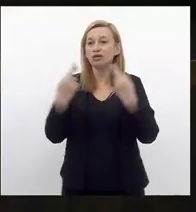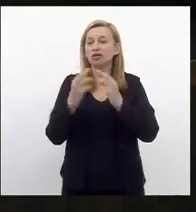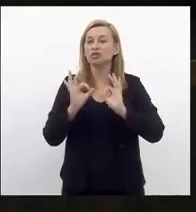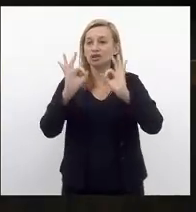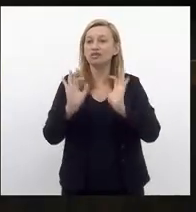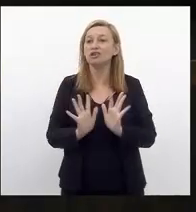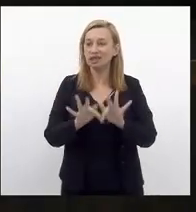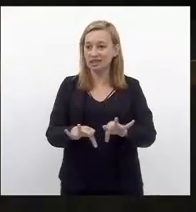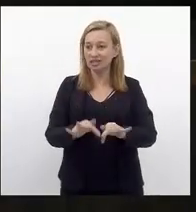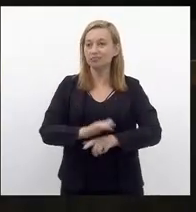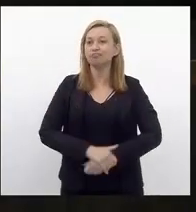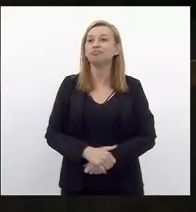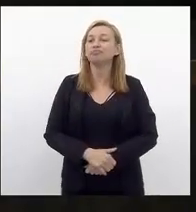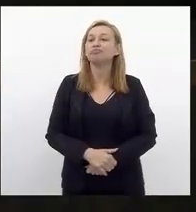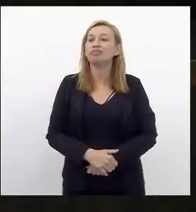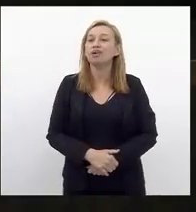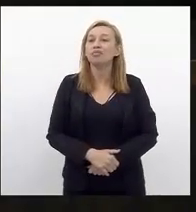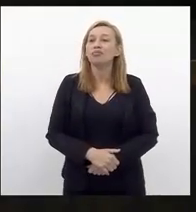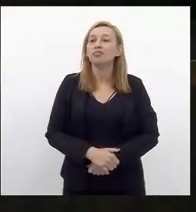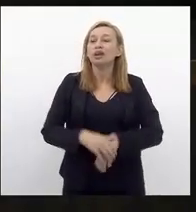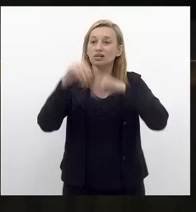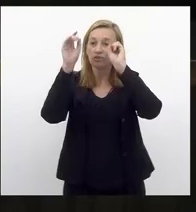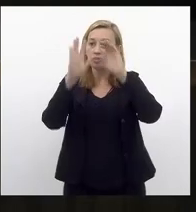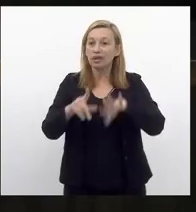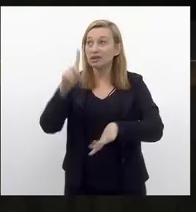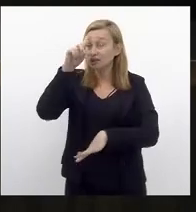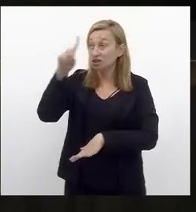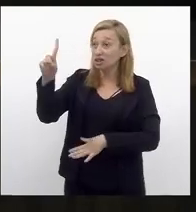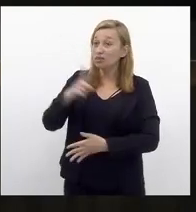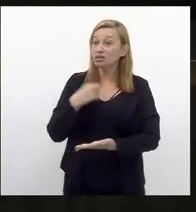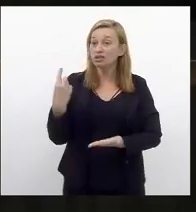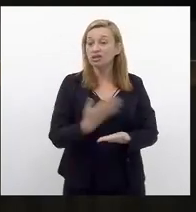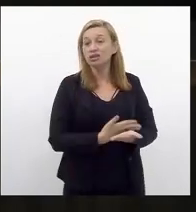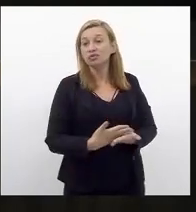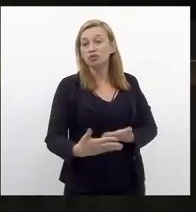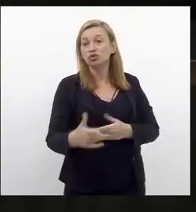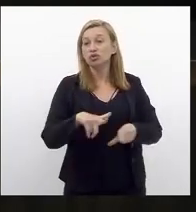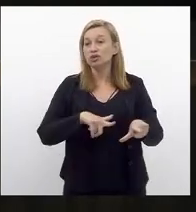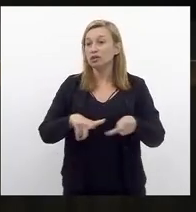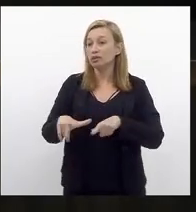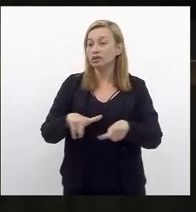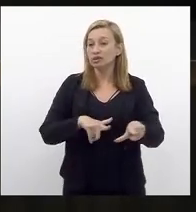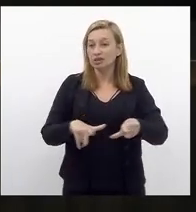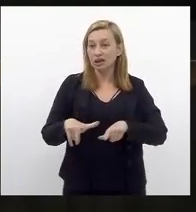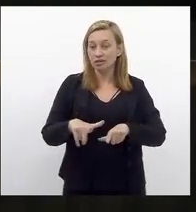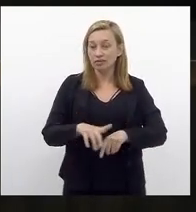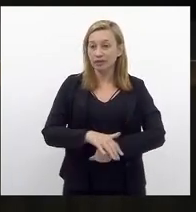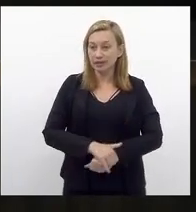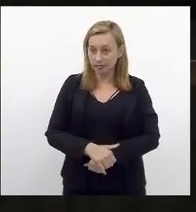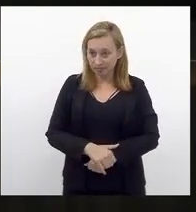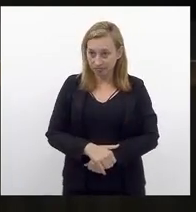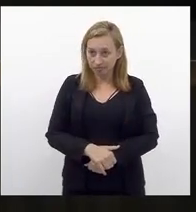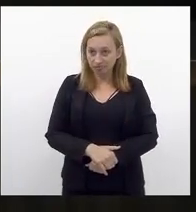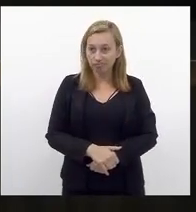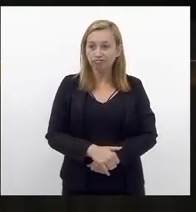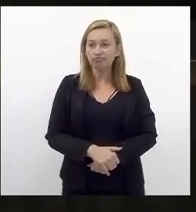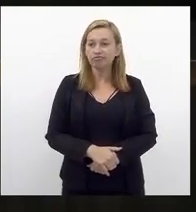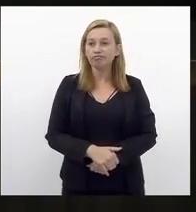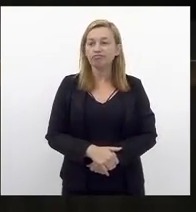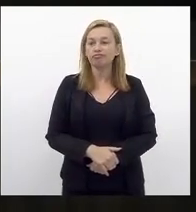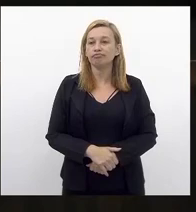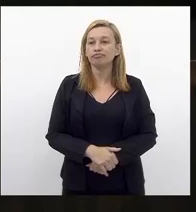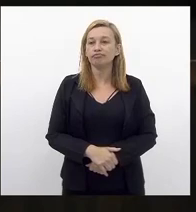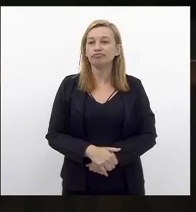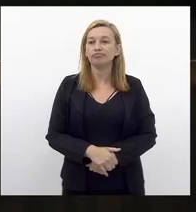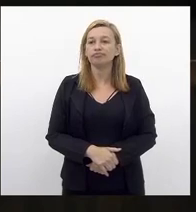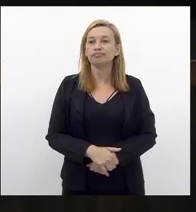nada mesmo está encerrada havendo número legal sobre a proteção de deuses esse amos os nossos trabalhos